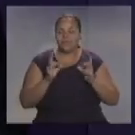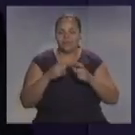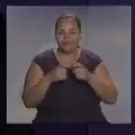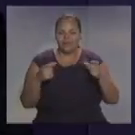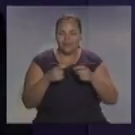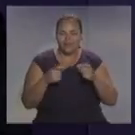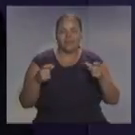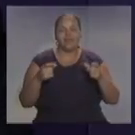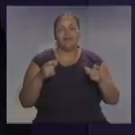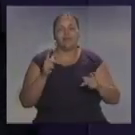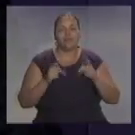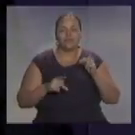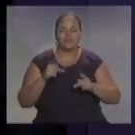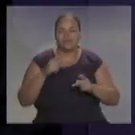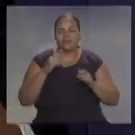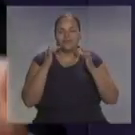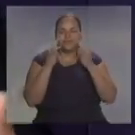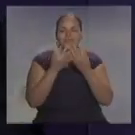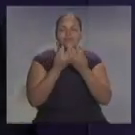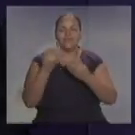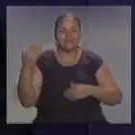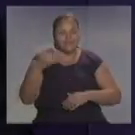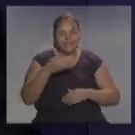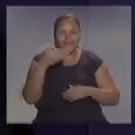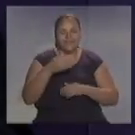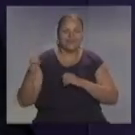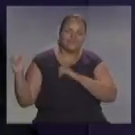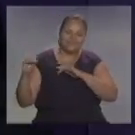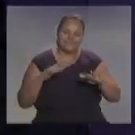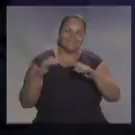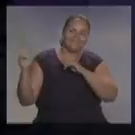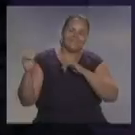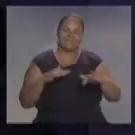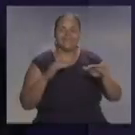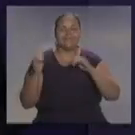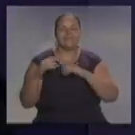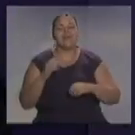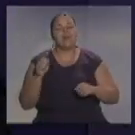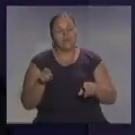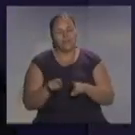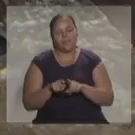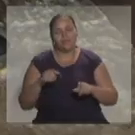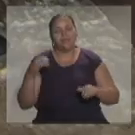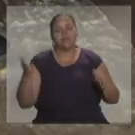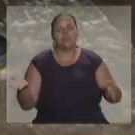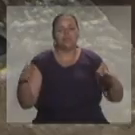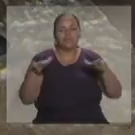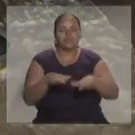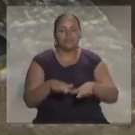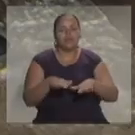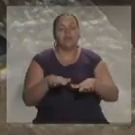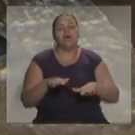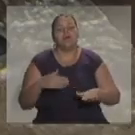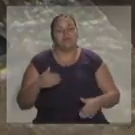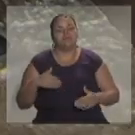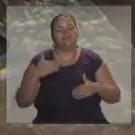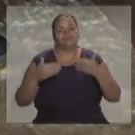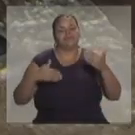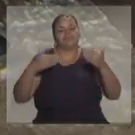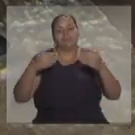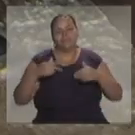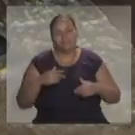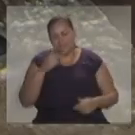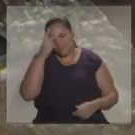ingressos, a população, as famílias iam, e esse legado é pela questão também da inclusão. Chamar a atenção da questão da